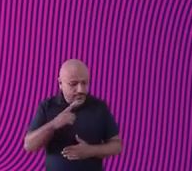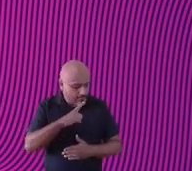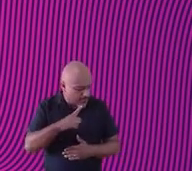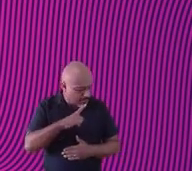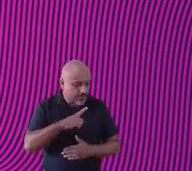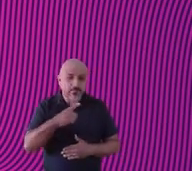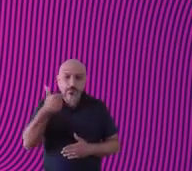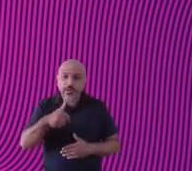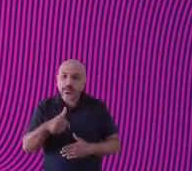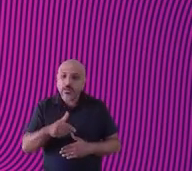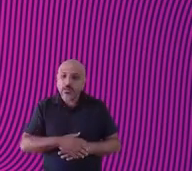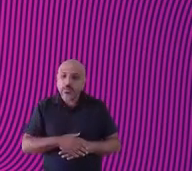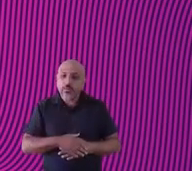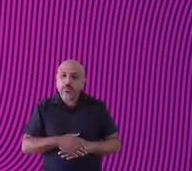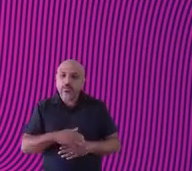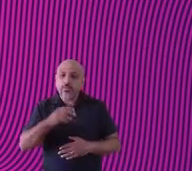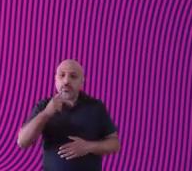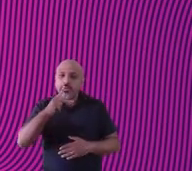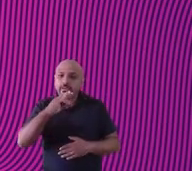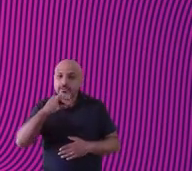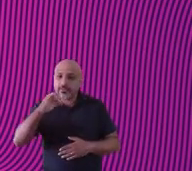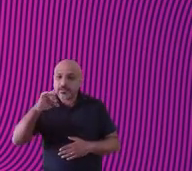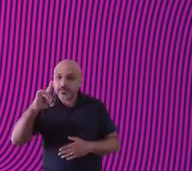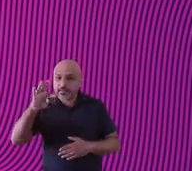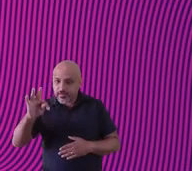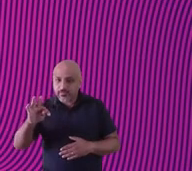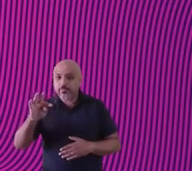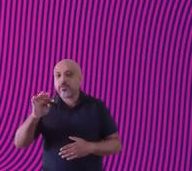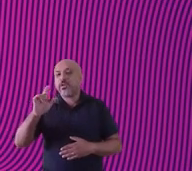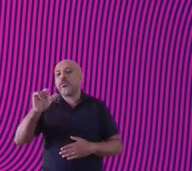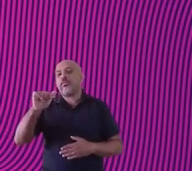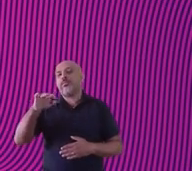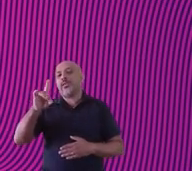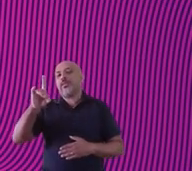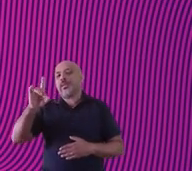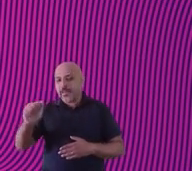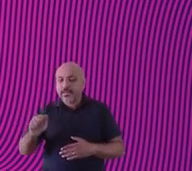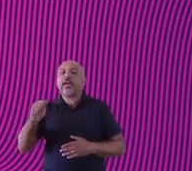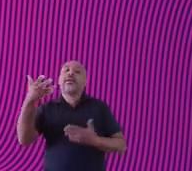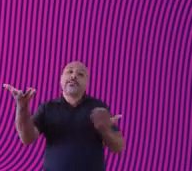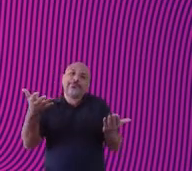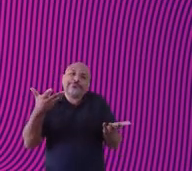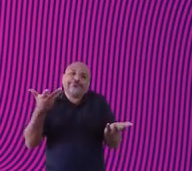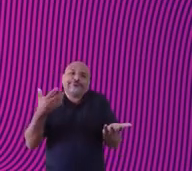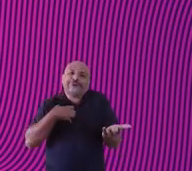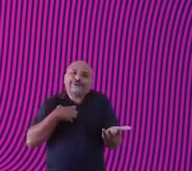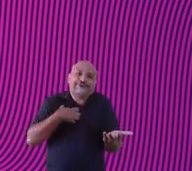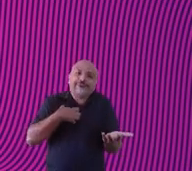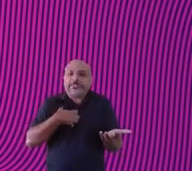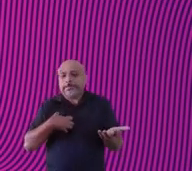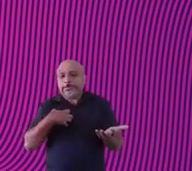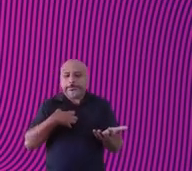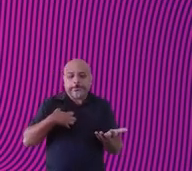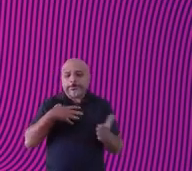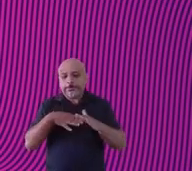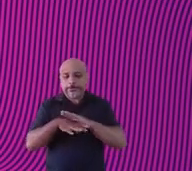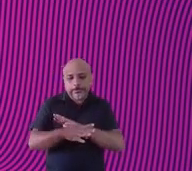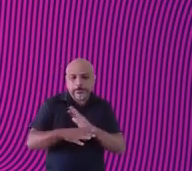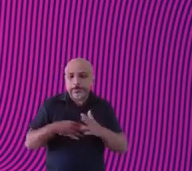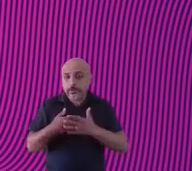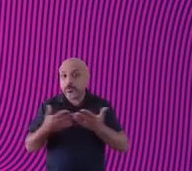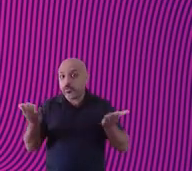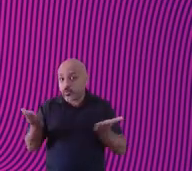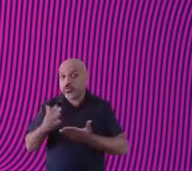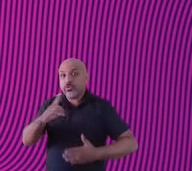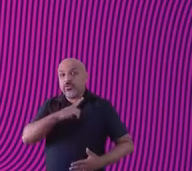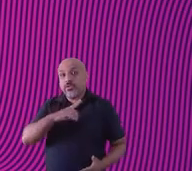mandar o paciente pegar talidomida é realmente isso aí cria um certo desconforto né por outro lado você tem hoje